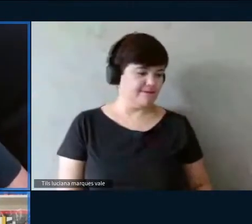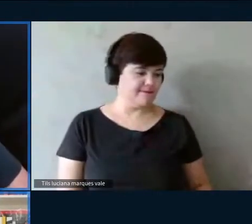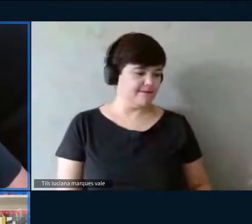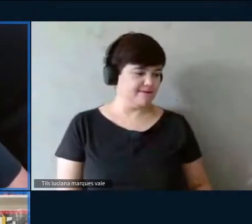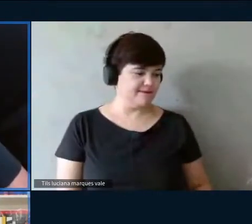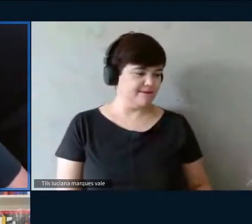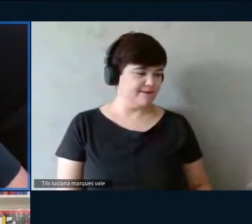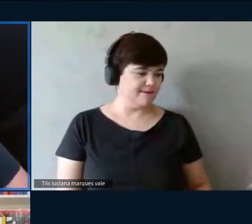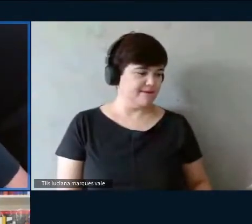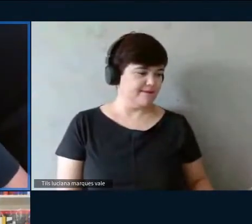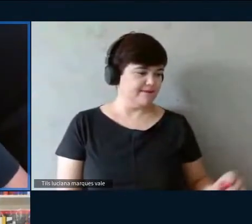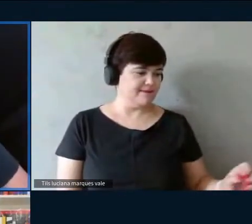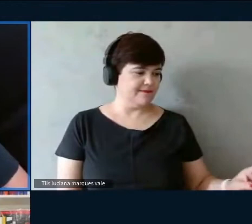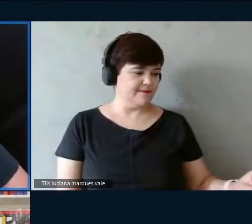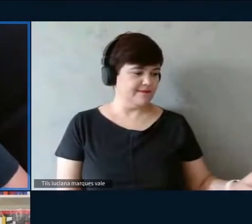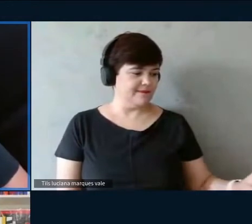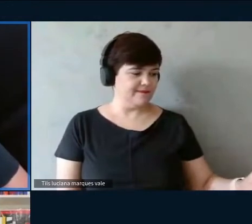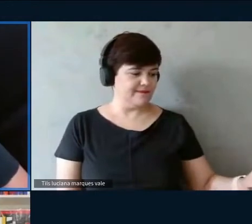Isso.